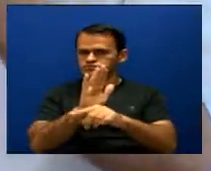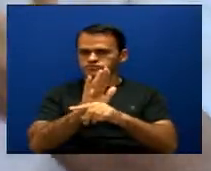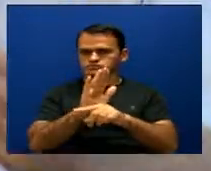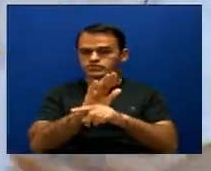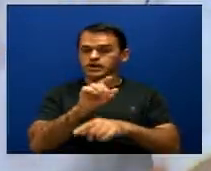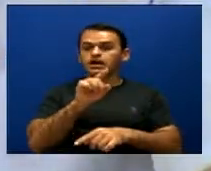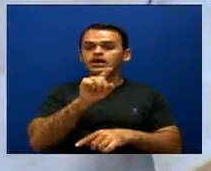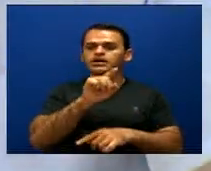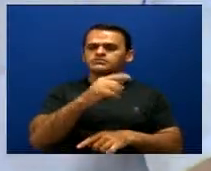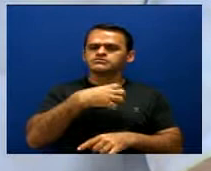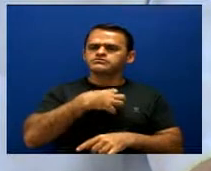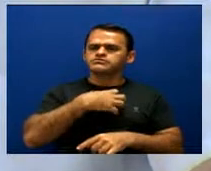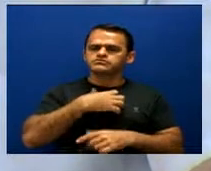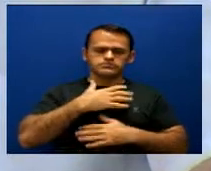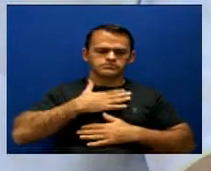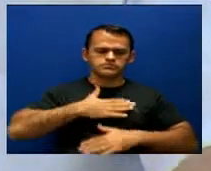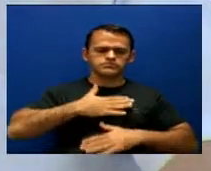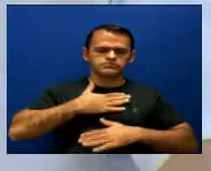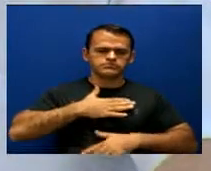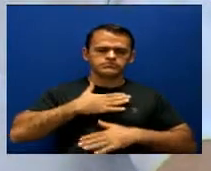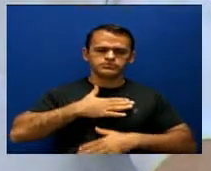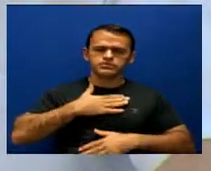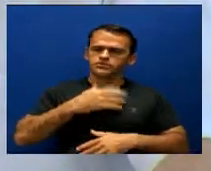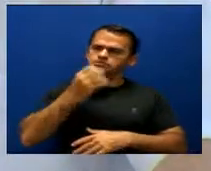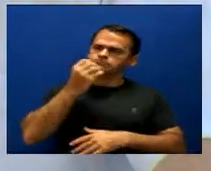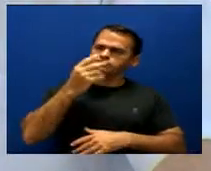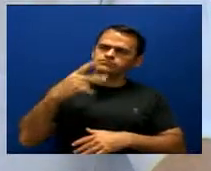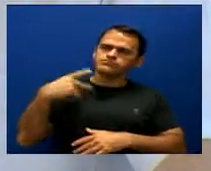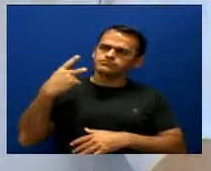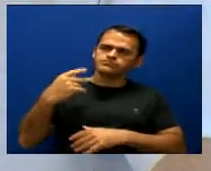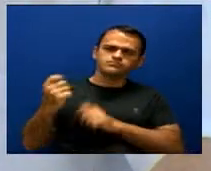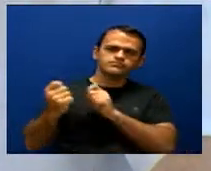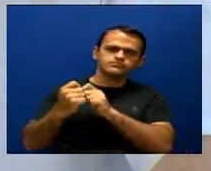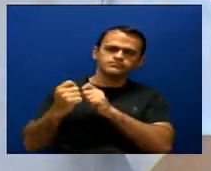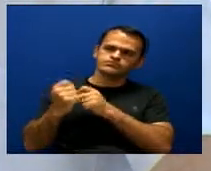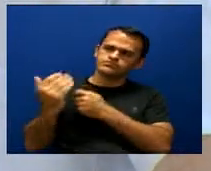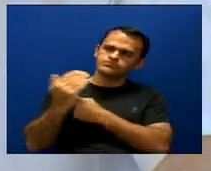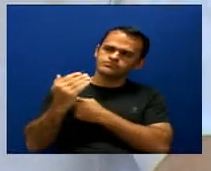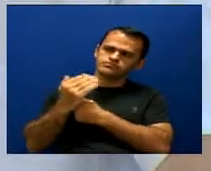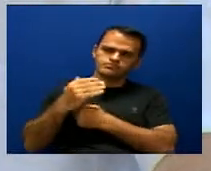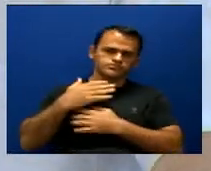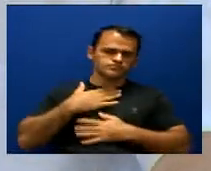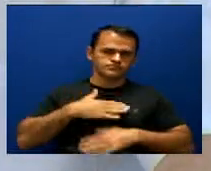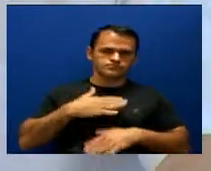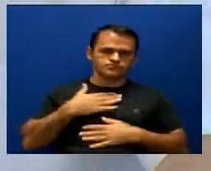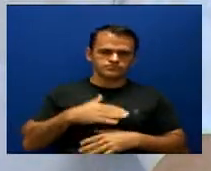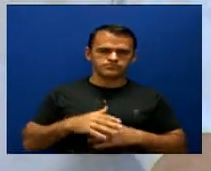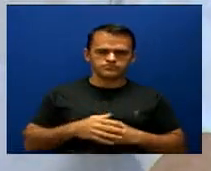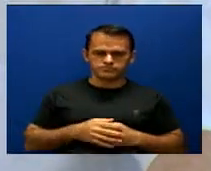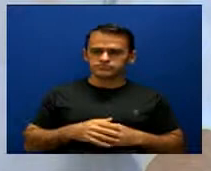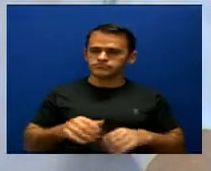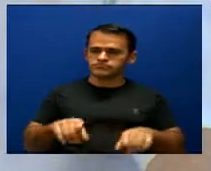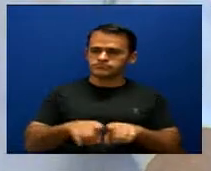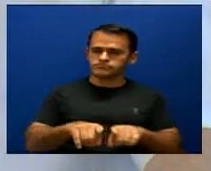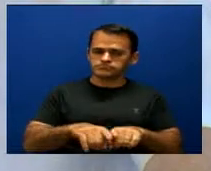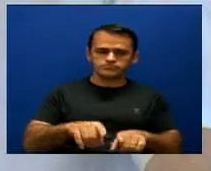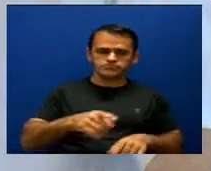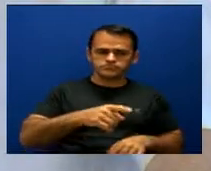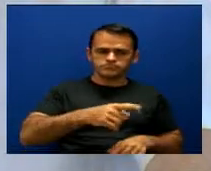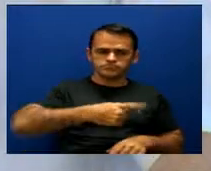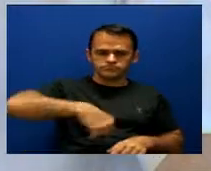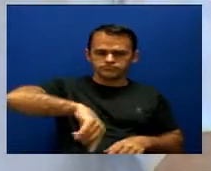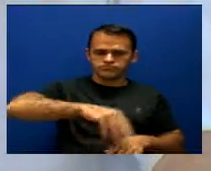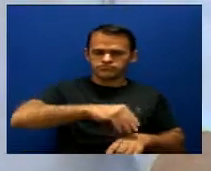pessoa sente que não é desamparada pelos vereadores, né? E a gente passa para vocês também